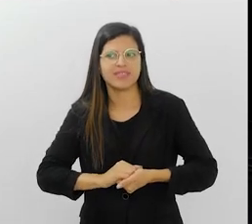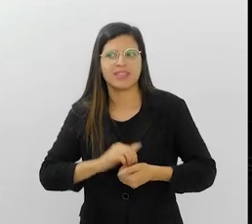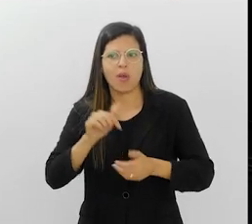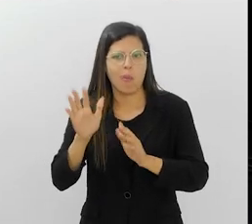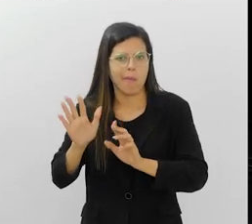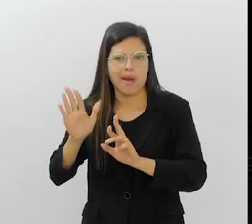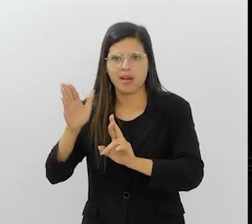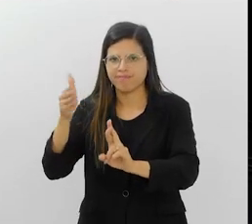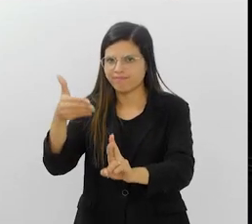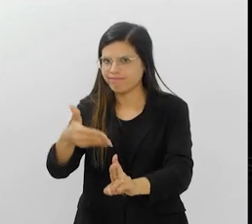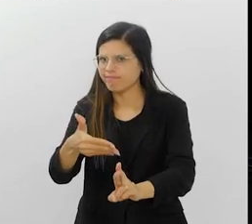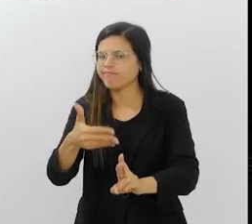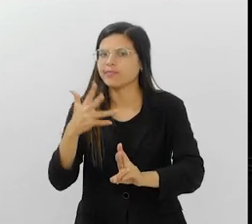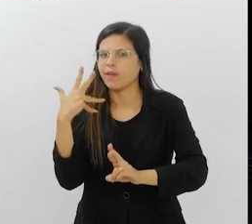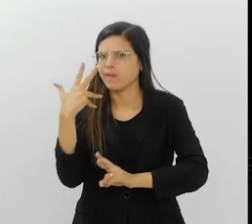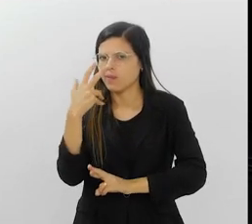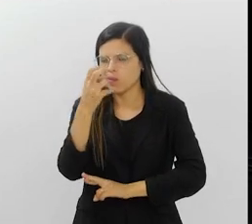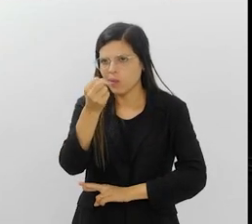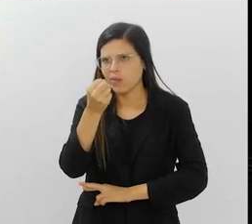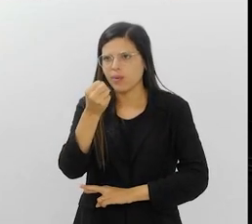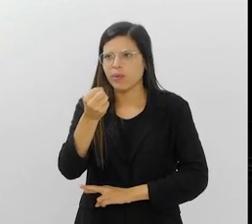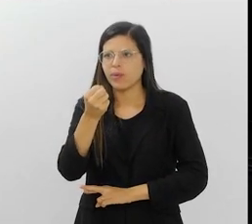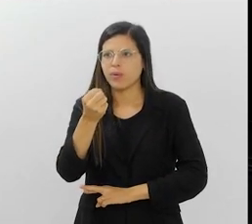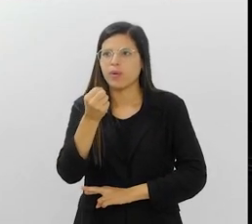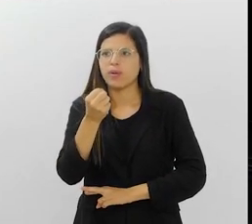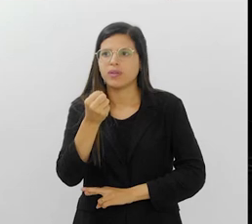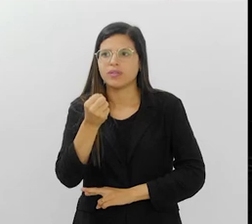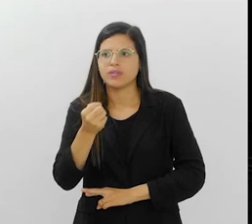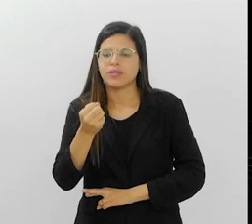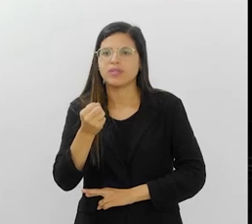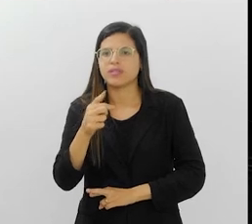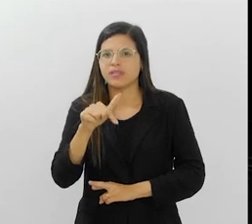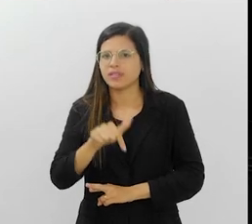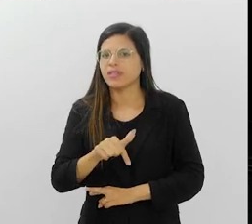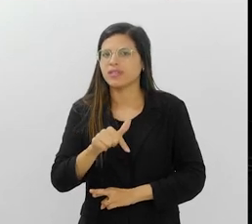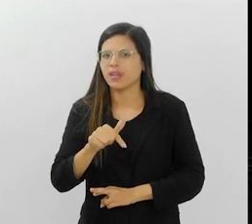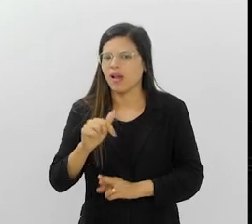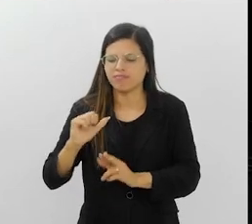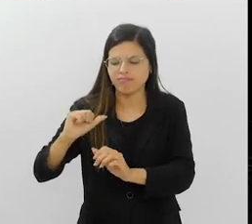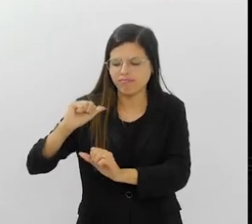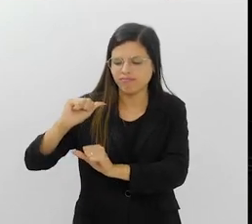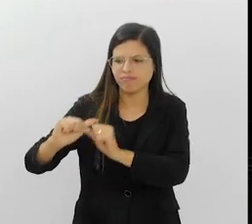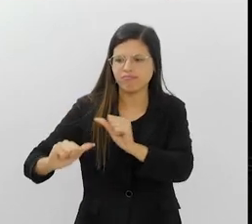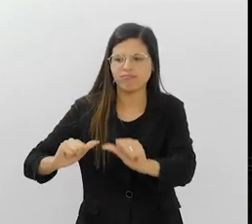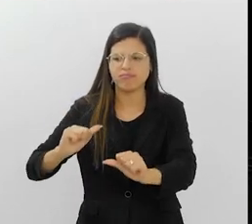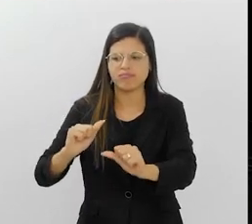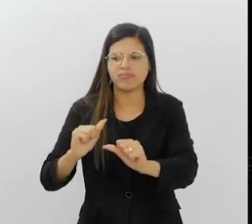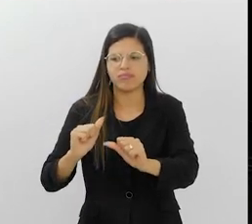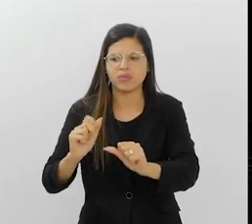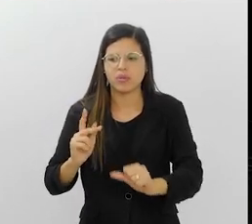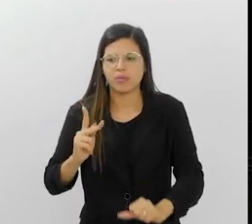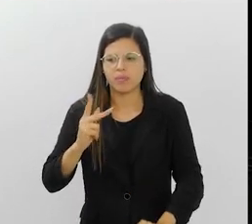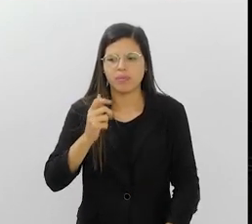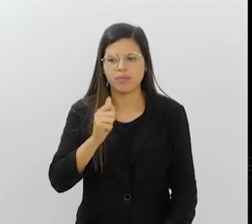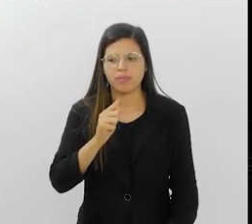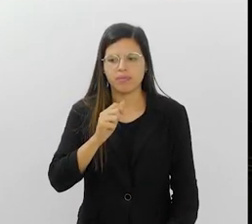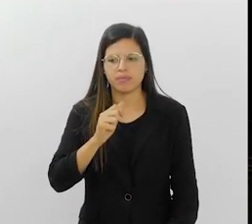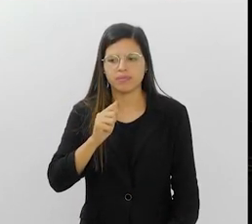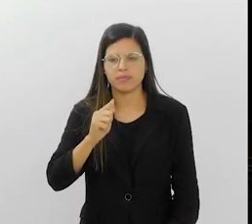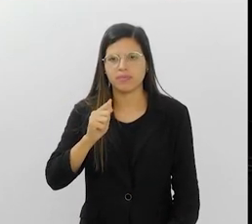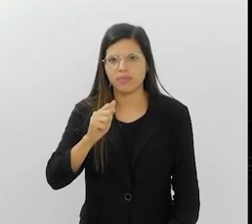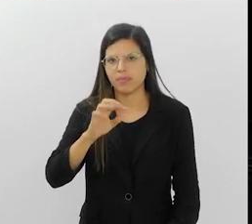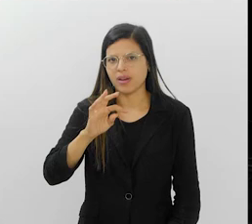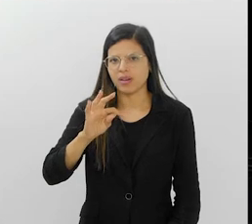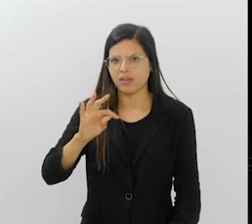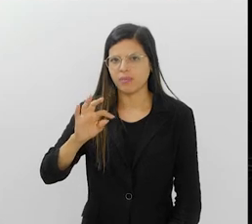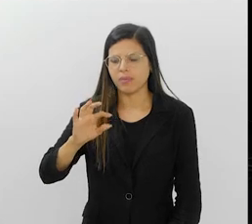grande referência, né? É uma potência e a família Calil reconfigurou a estrutura. Reconfigurou, né? o que a Viradouro já tinha